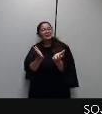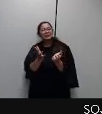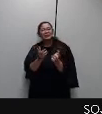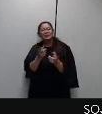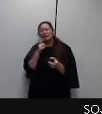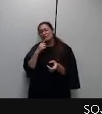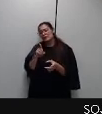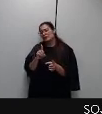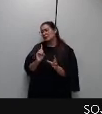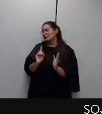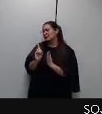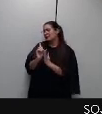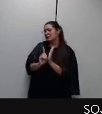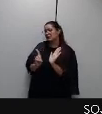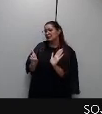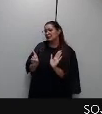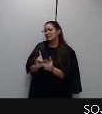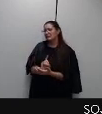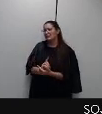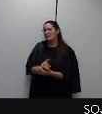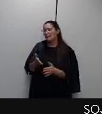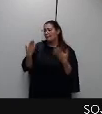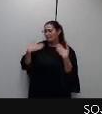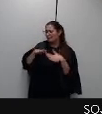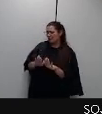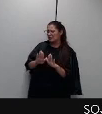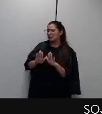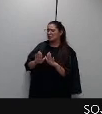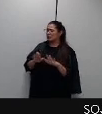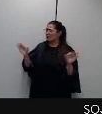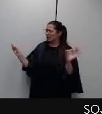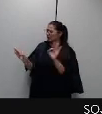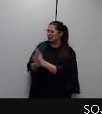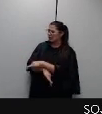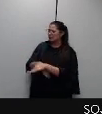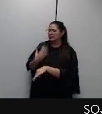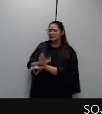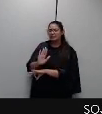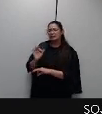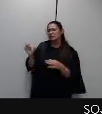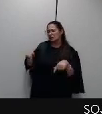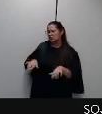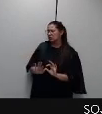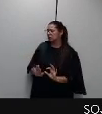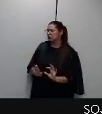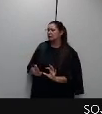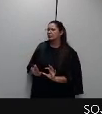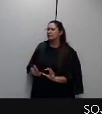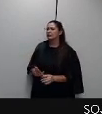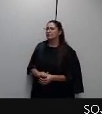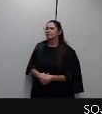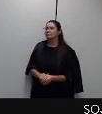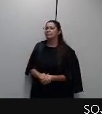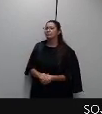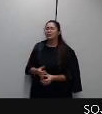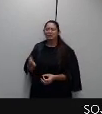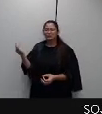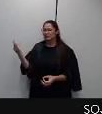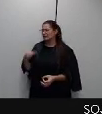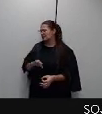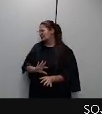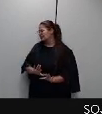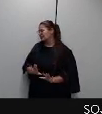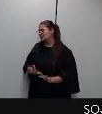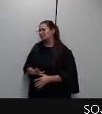Talvez o território para com isso vamos acabar com essa prática assim esta prática não dava certo pois é um quarto